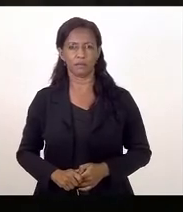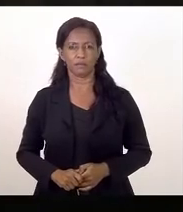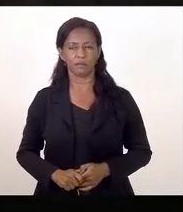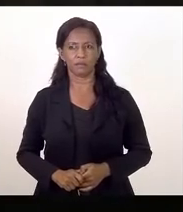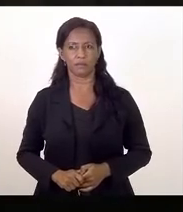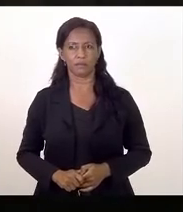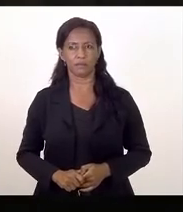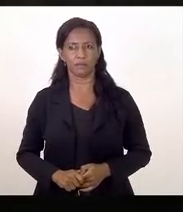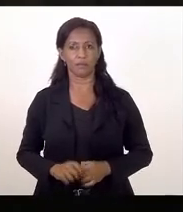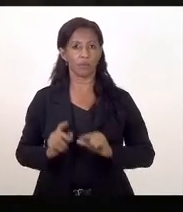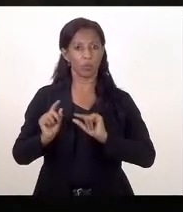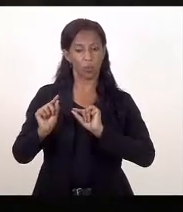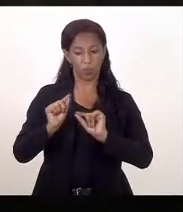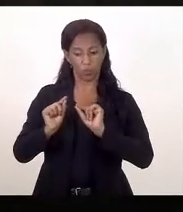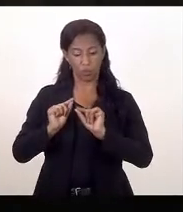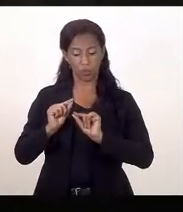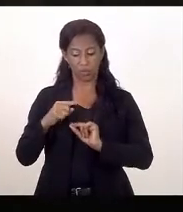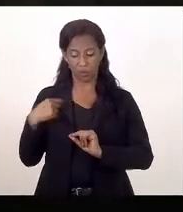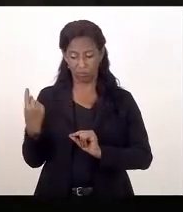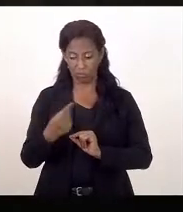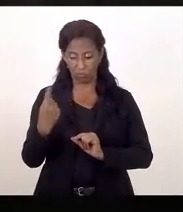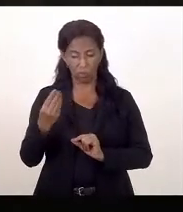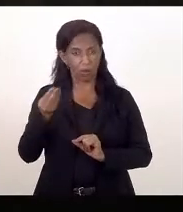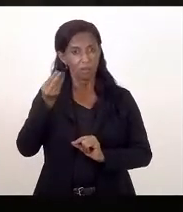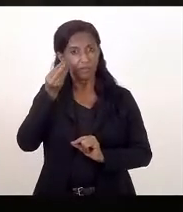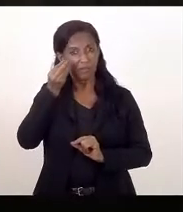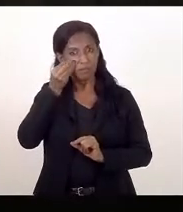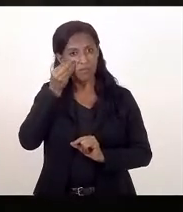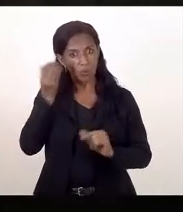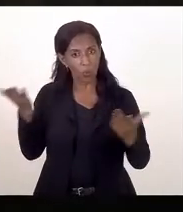Quer dizer, o que nós assistimos hoje neste país,